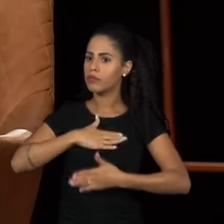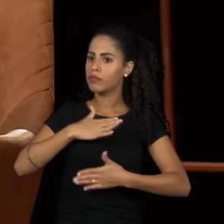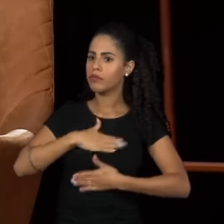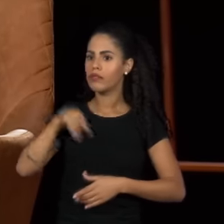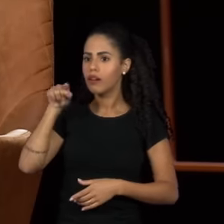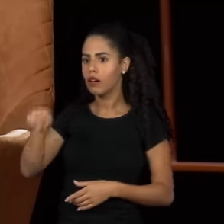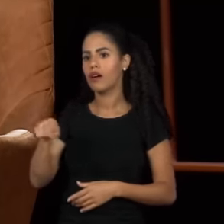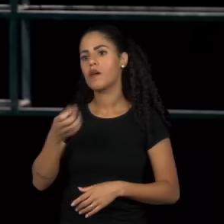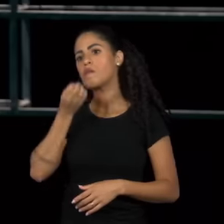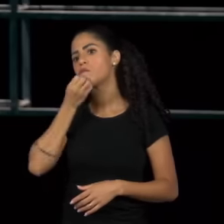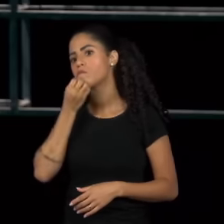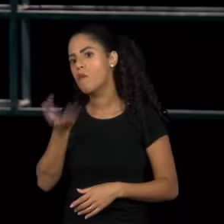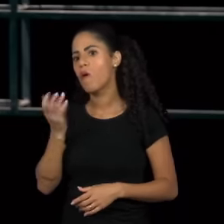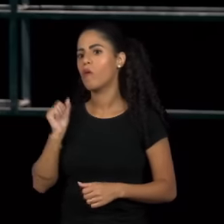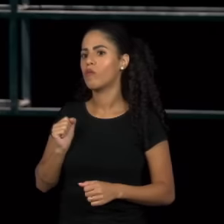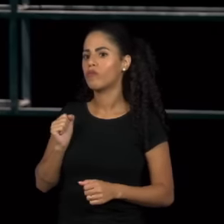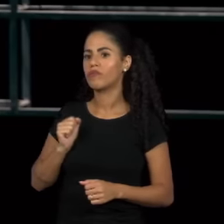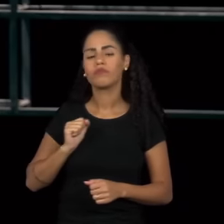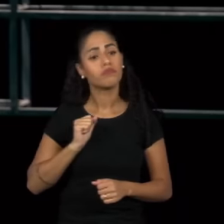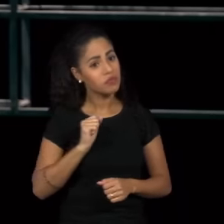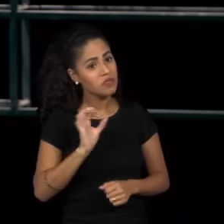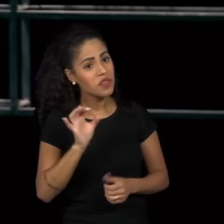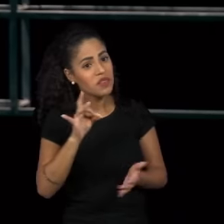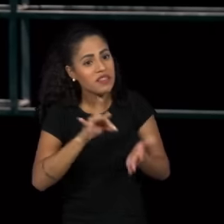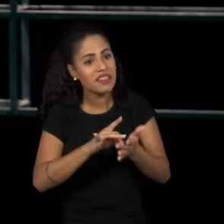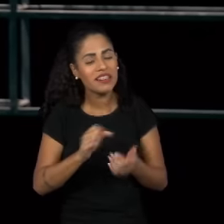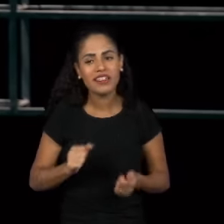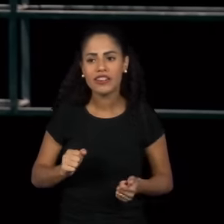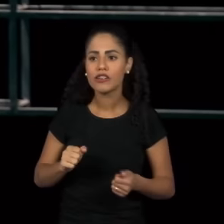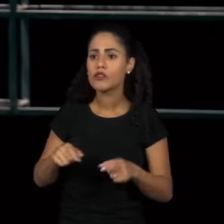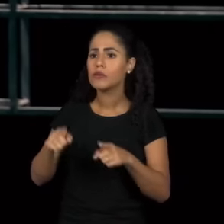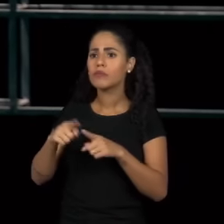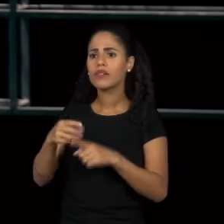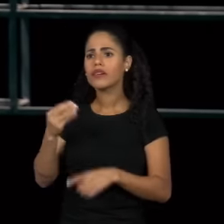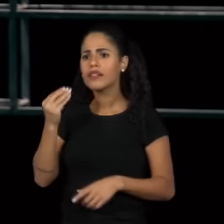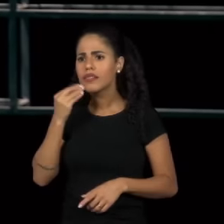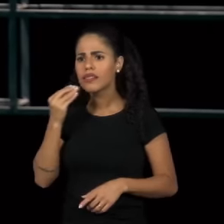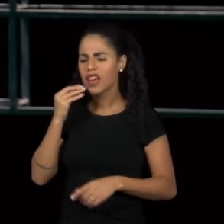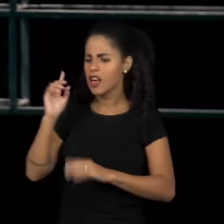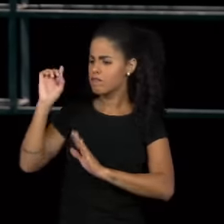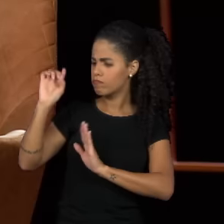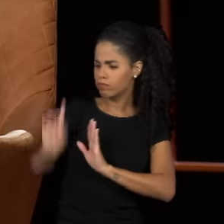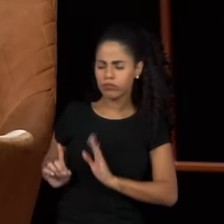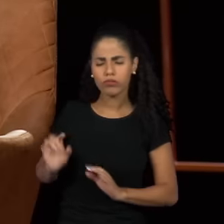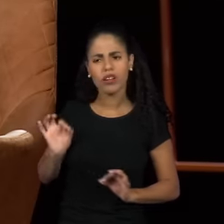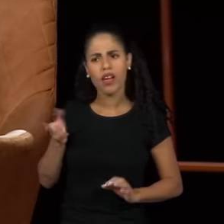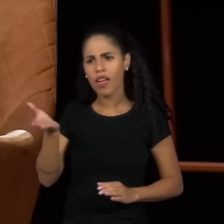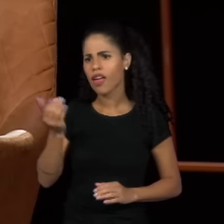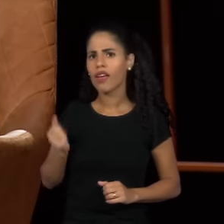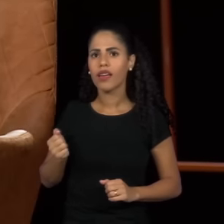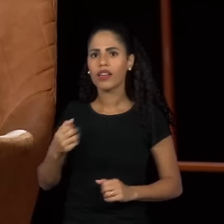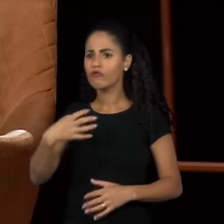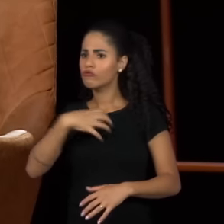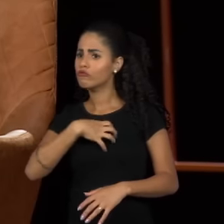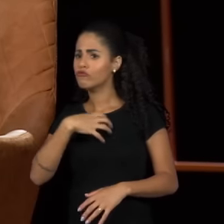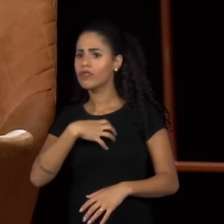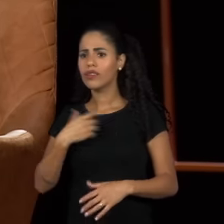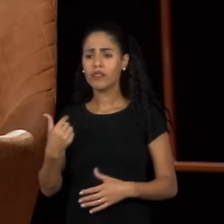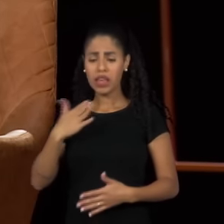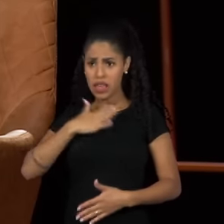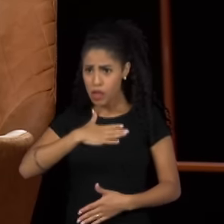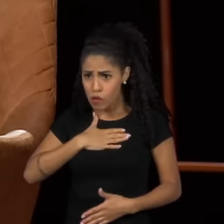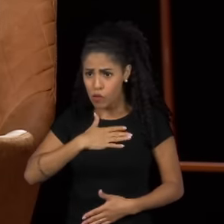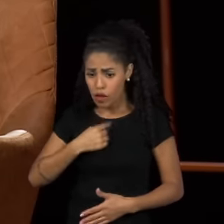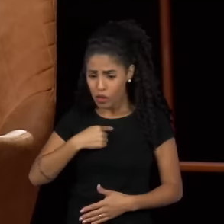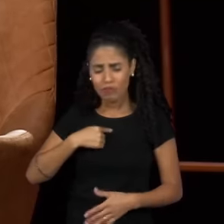ele também é. Porque ele tem uma assinatura, ele tem uma autoralidade. Eu tive uma formação